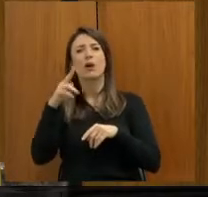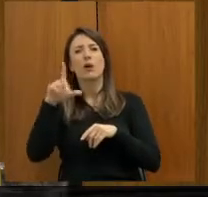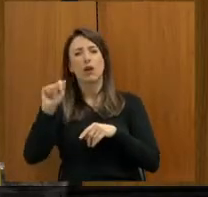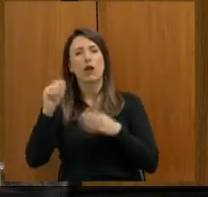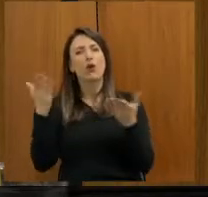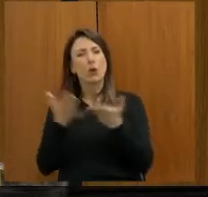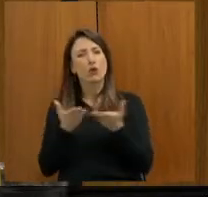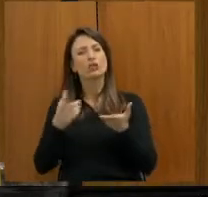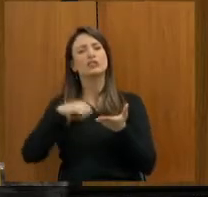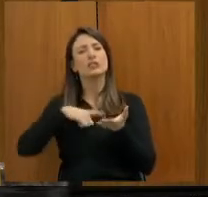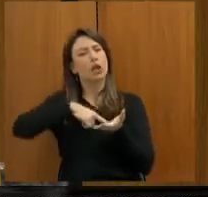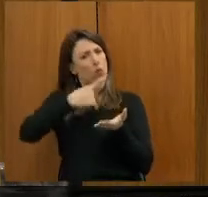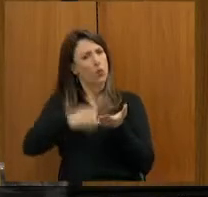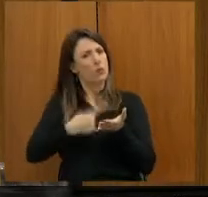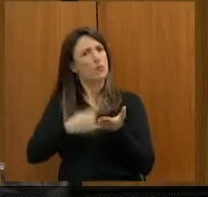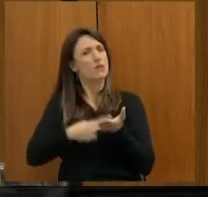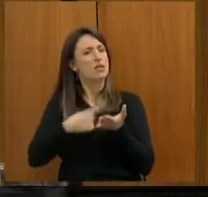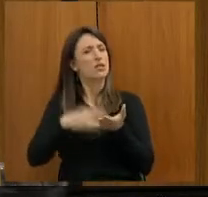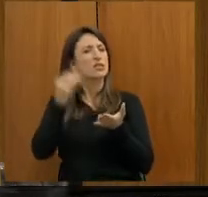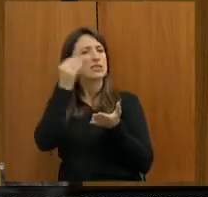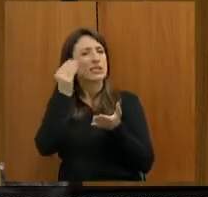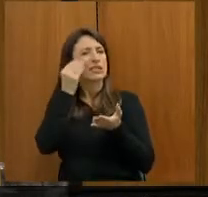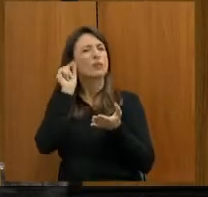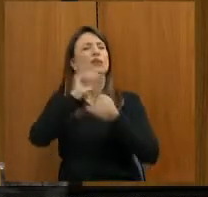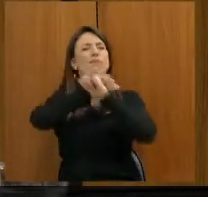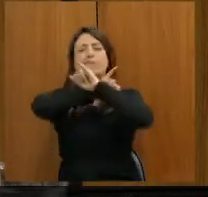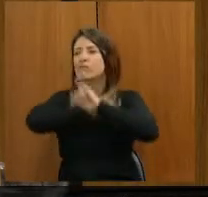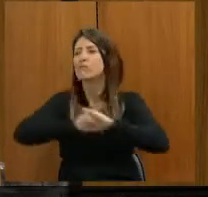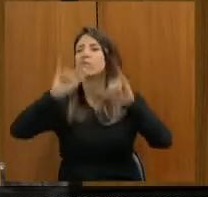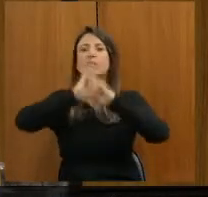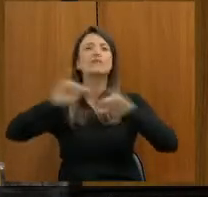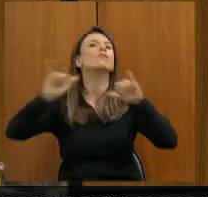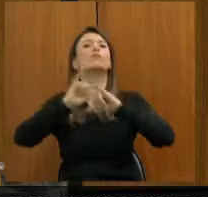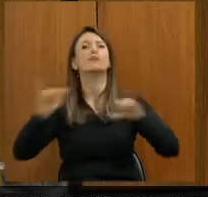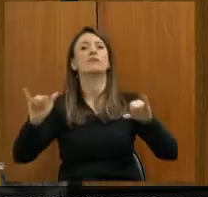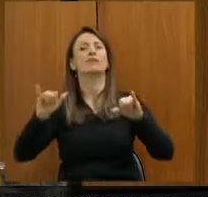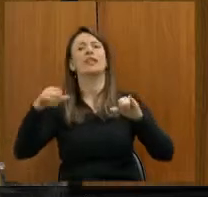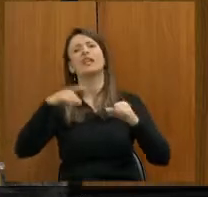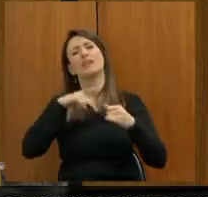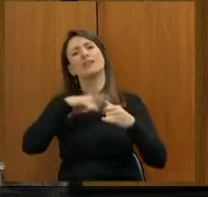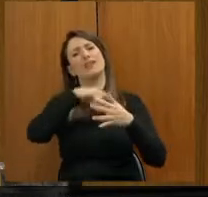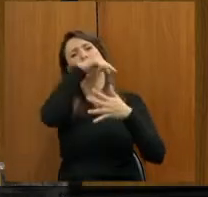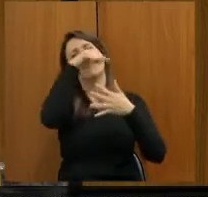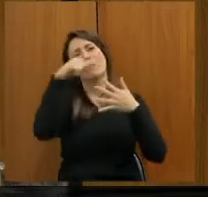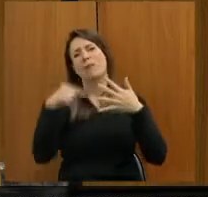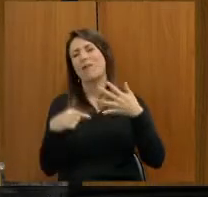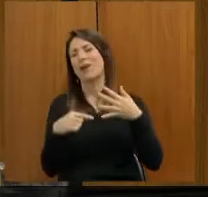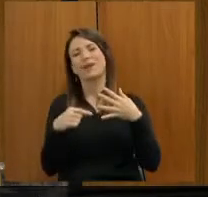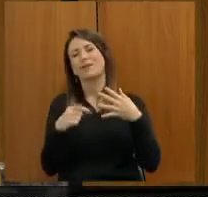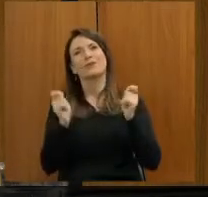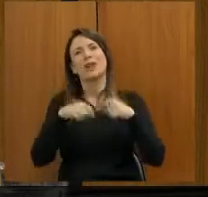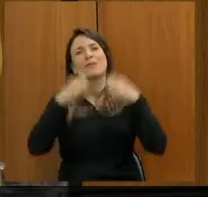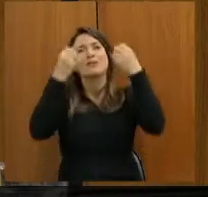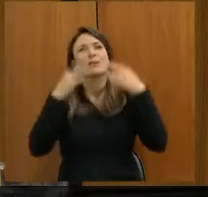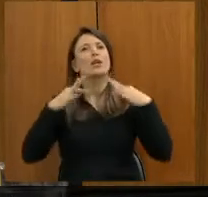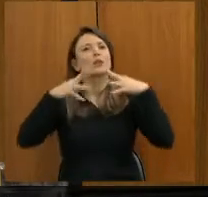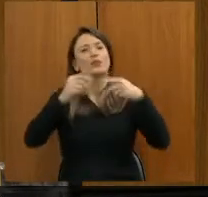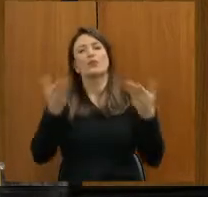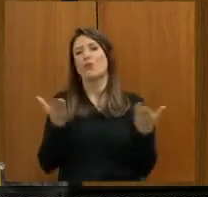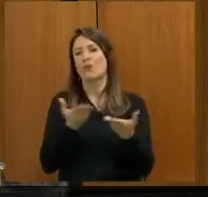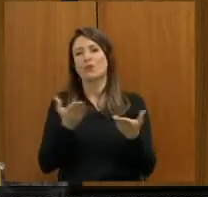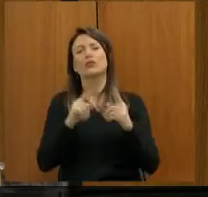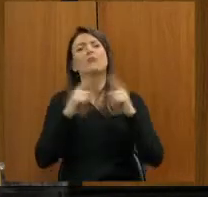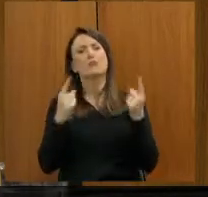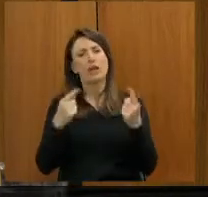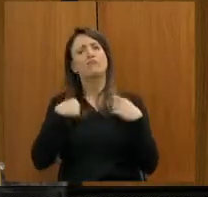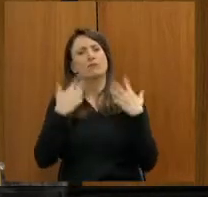de fazer propagar nós temos questões que não vão ser tratadas aqui hoje mas que eu me disponho